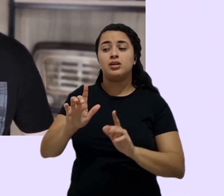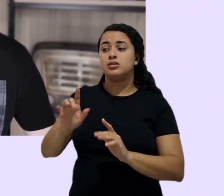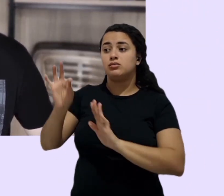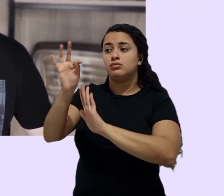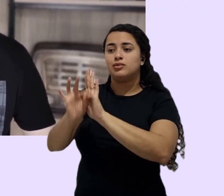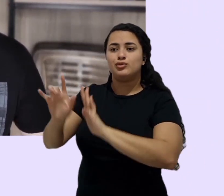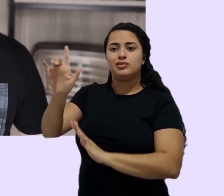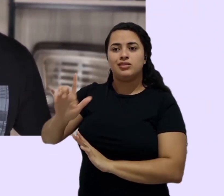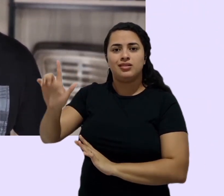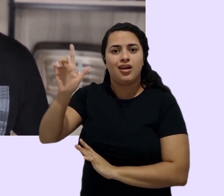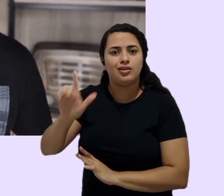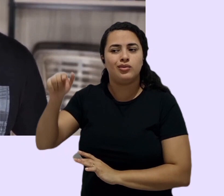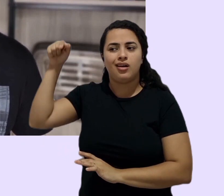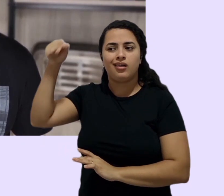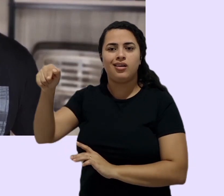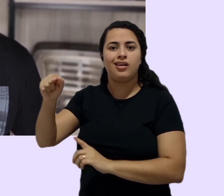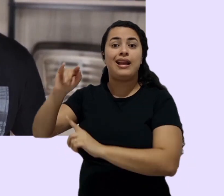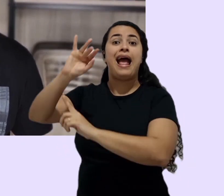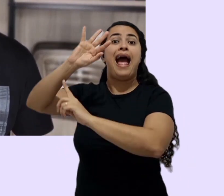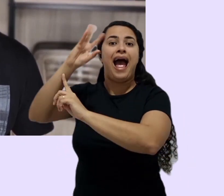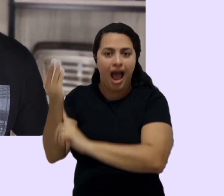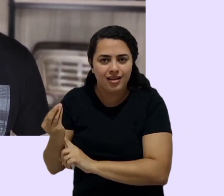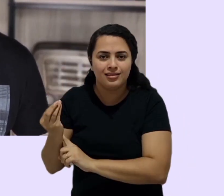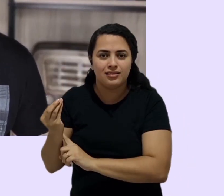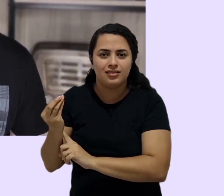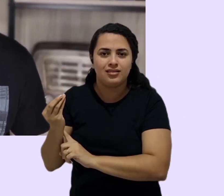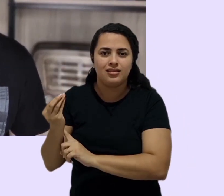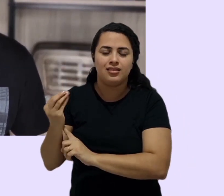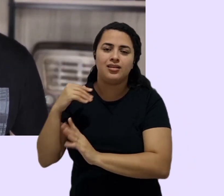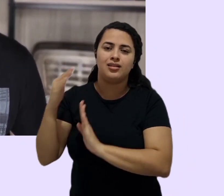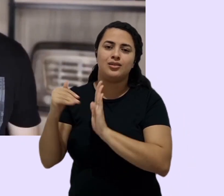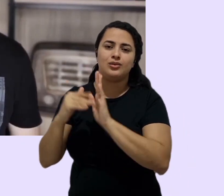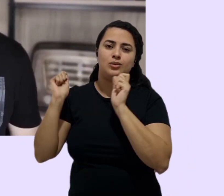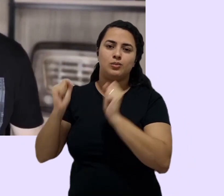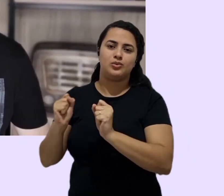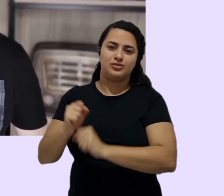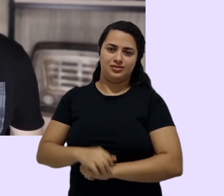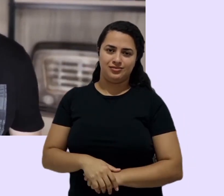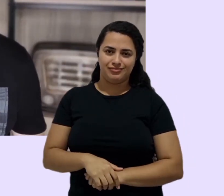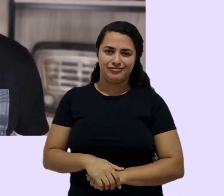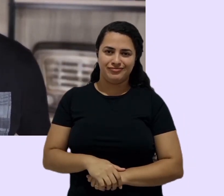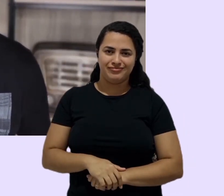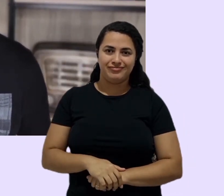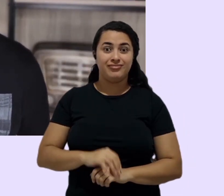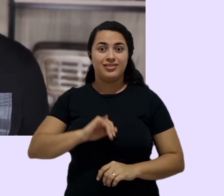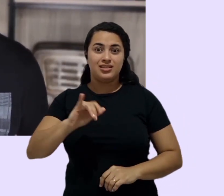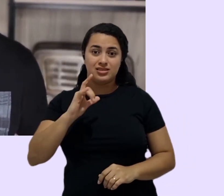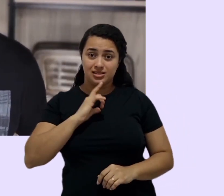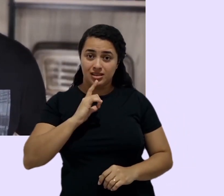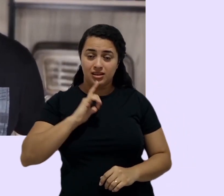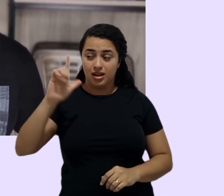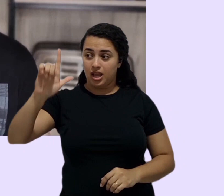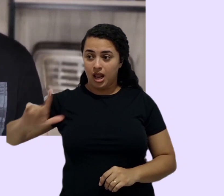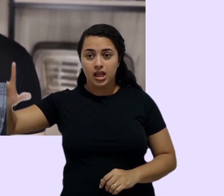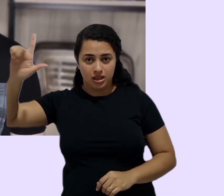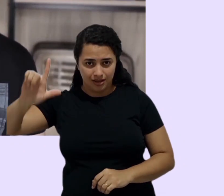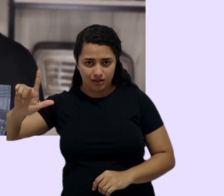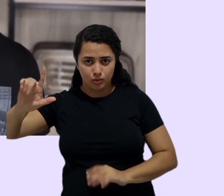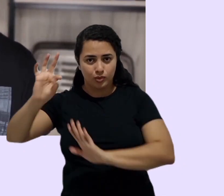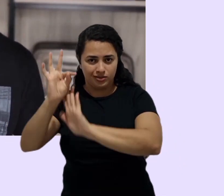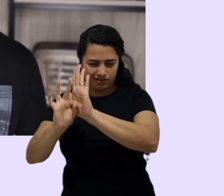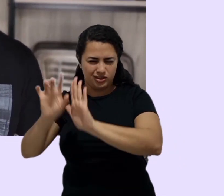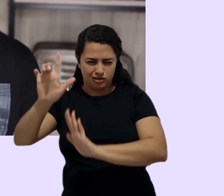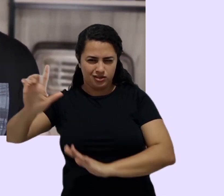na literatura, na arte, minha gente, tudo é possível. E se existe, galera, a literatura, o